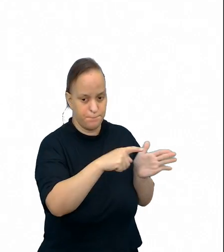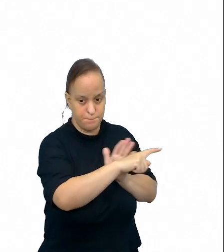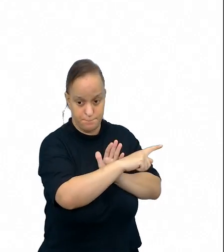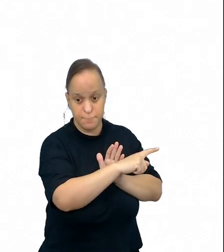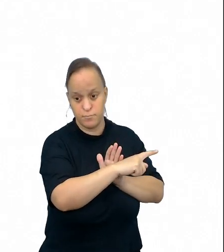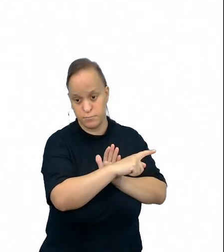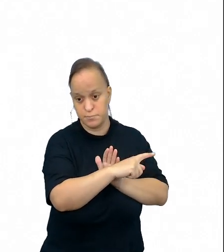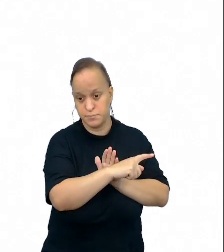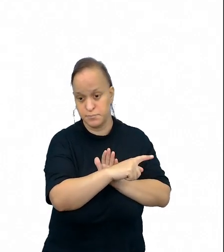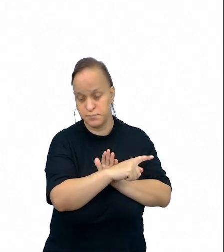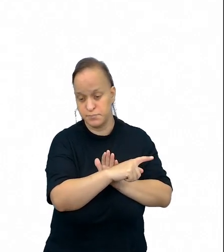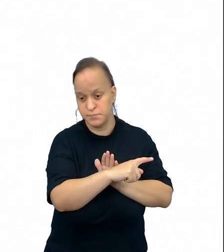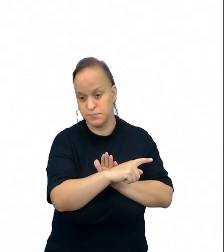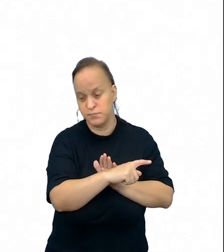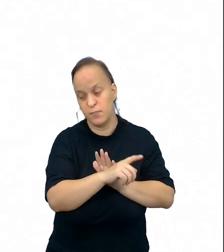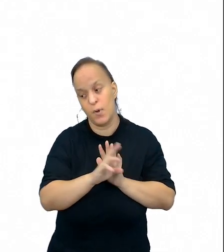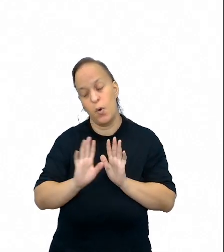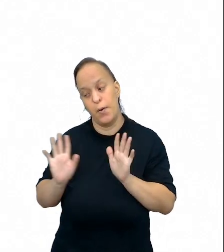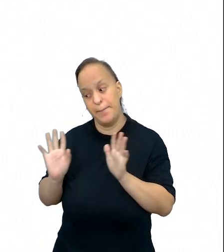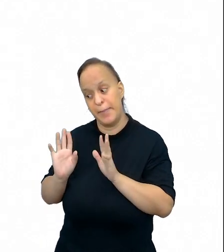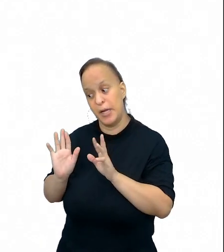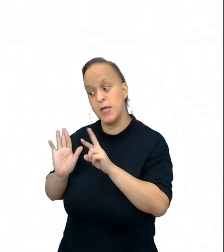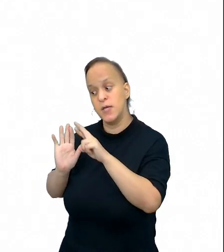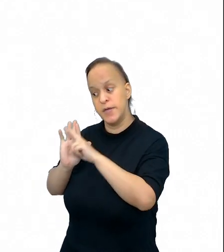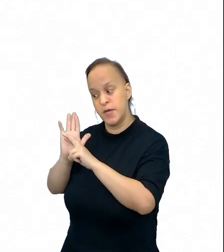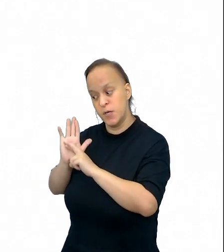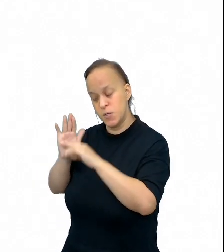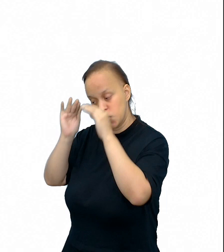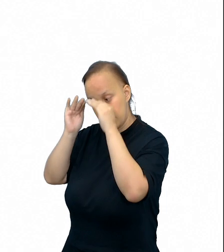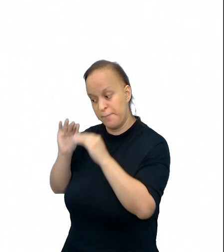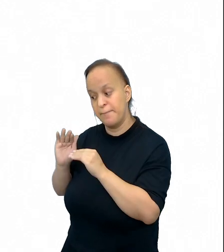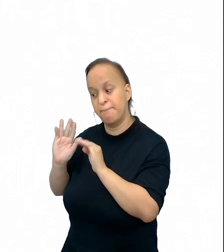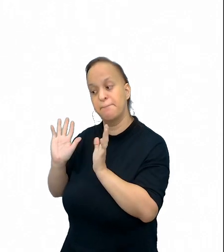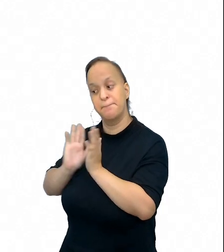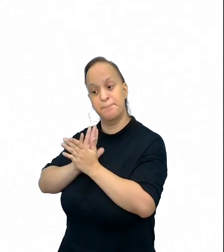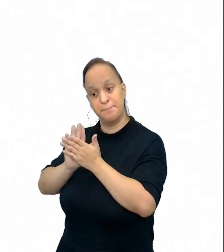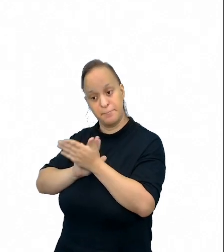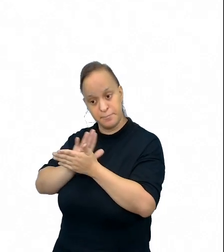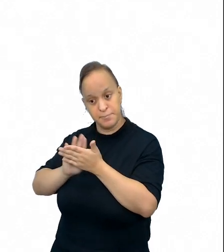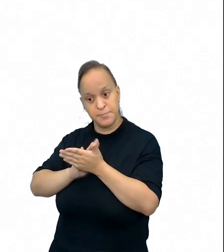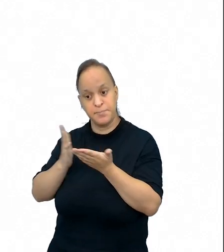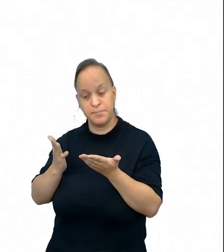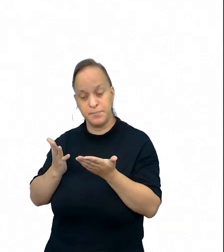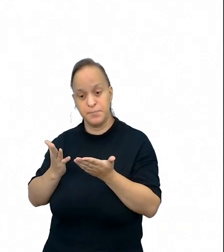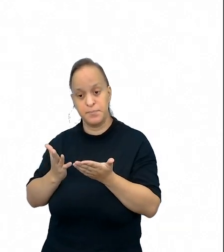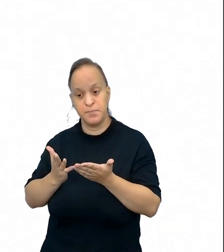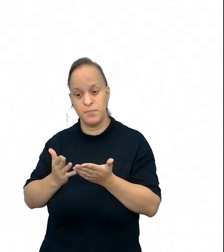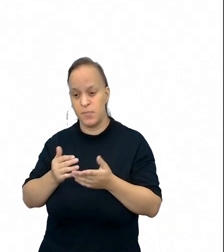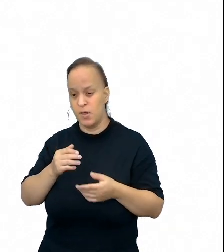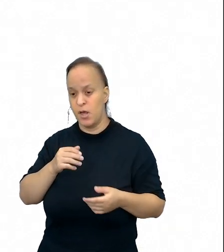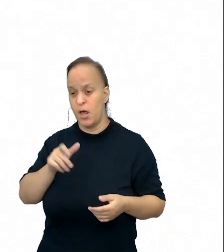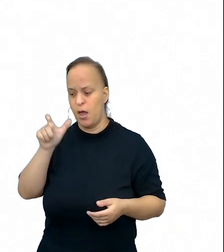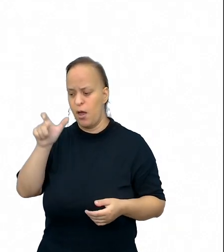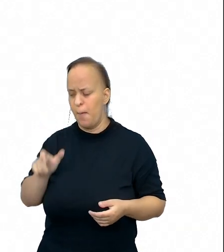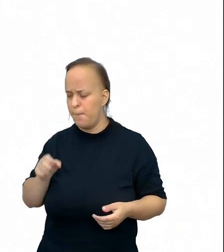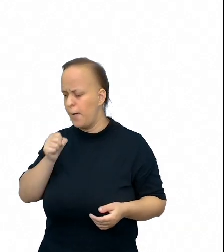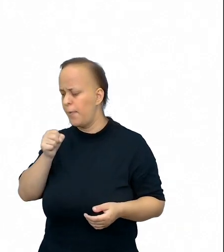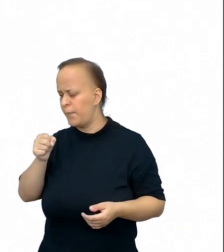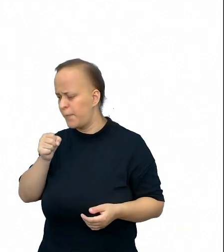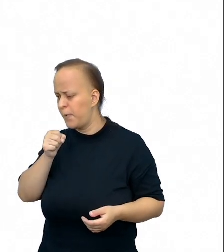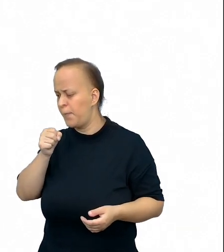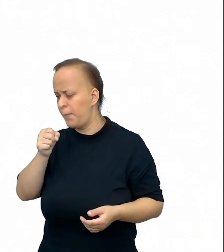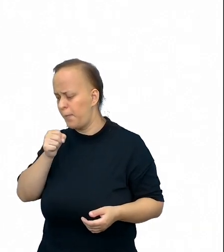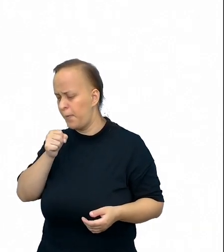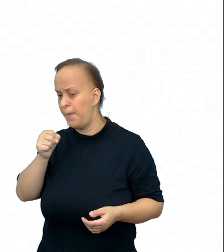O debatedor é aquele que defende respeitosamente os seus argumentos, né, e respeita também